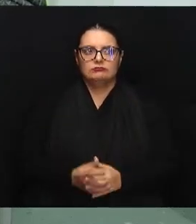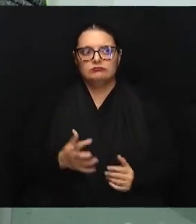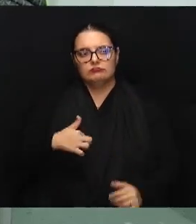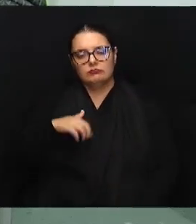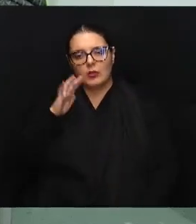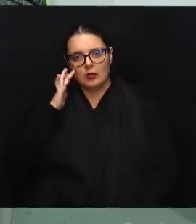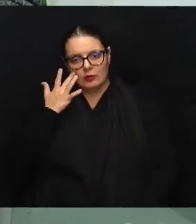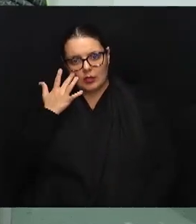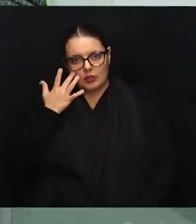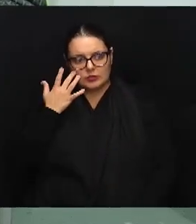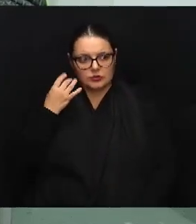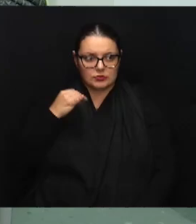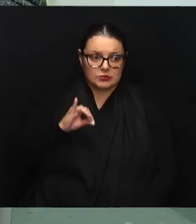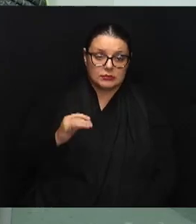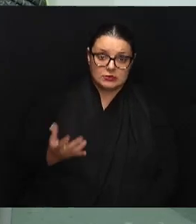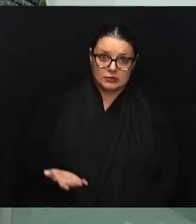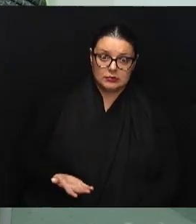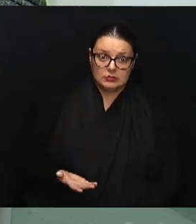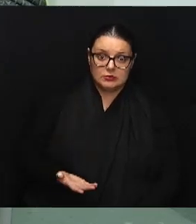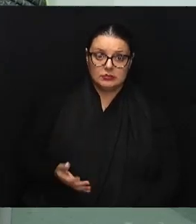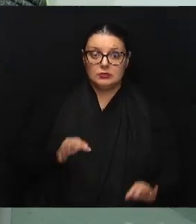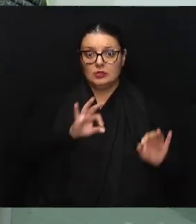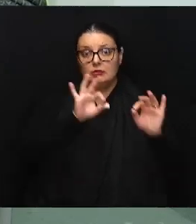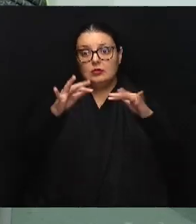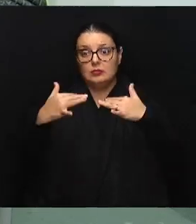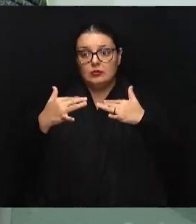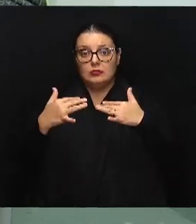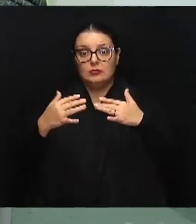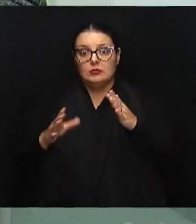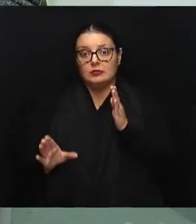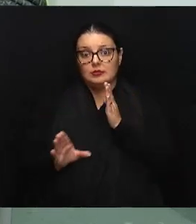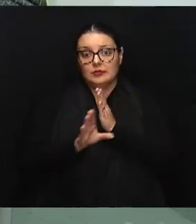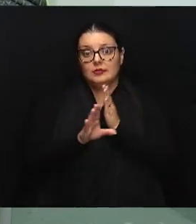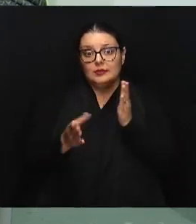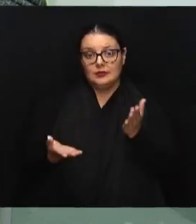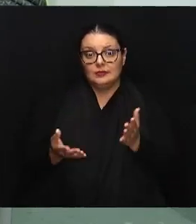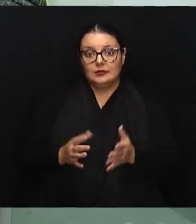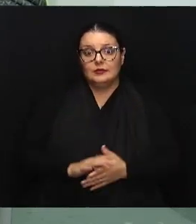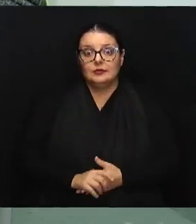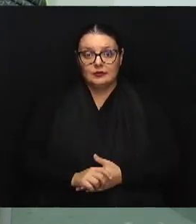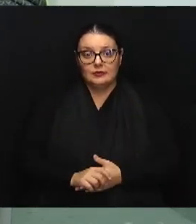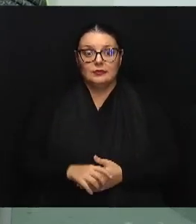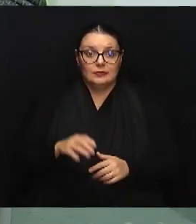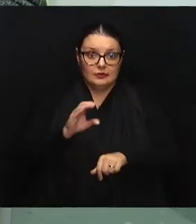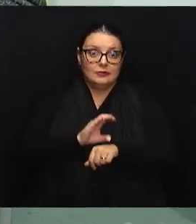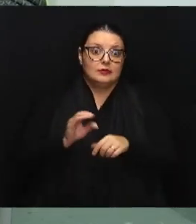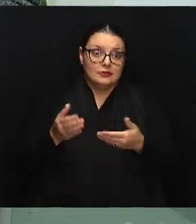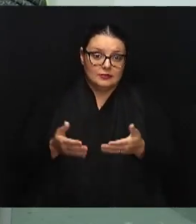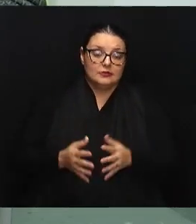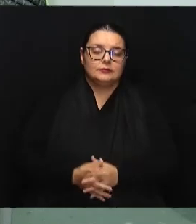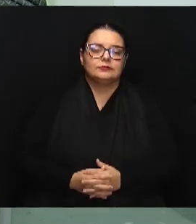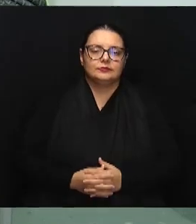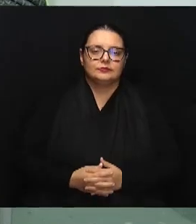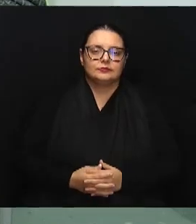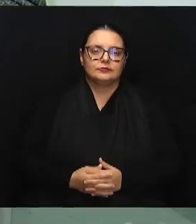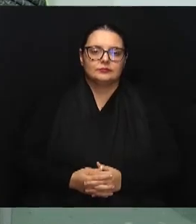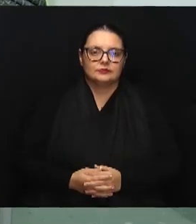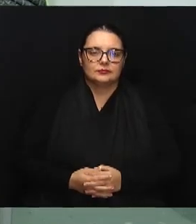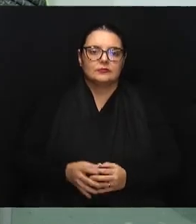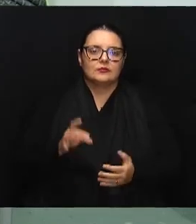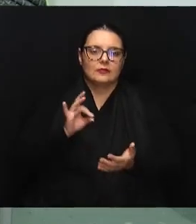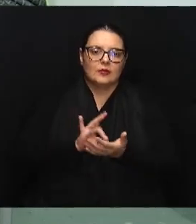que se o telespectador se identificou com esse curso, deve